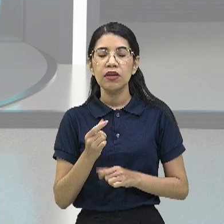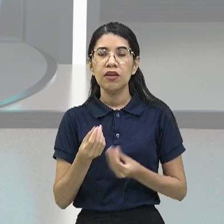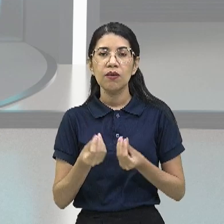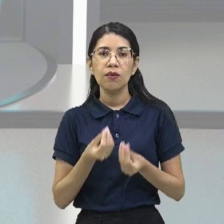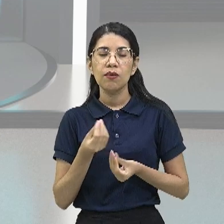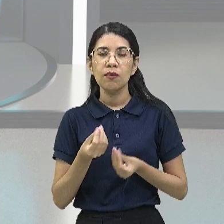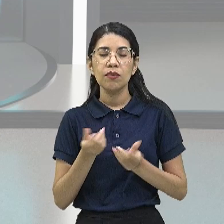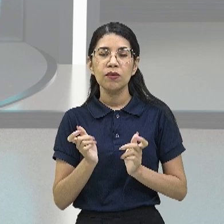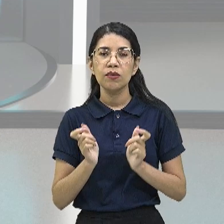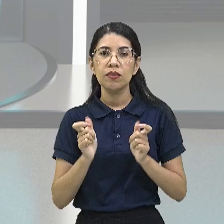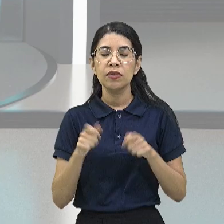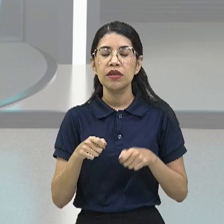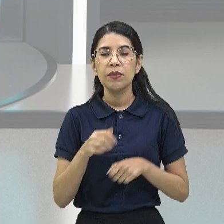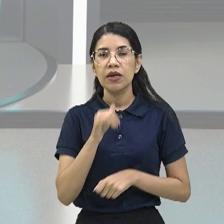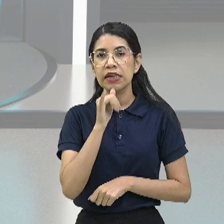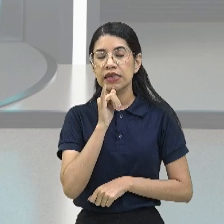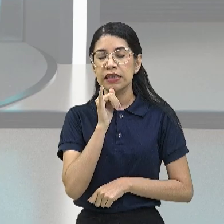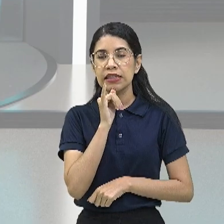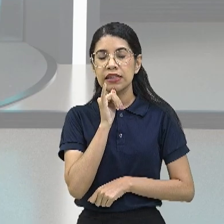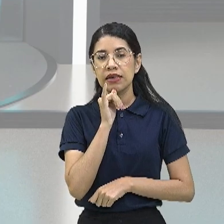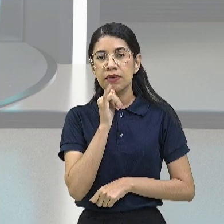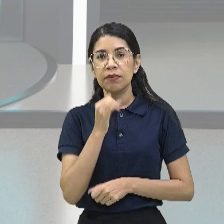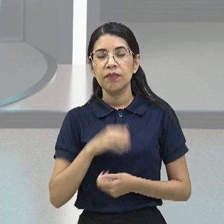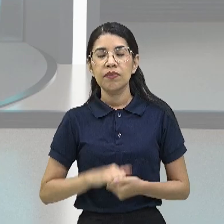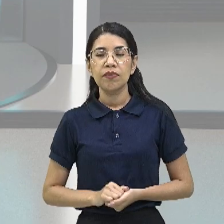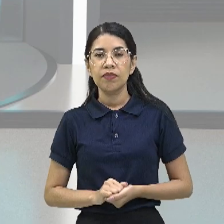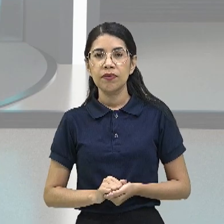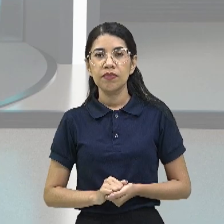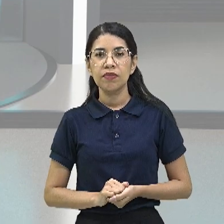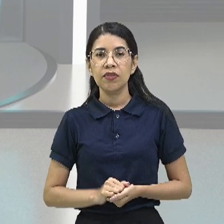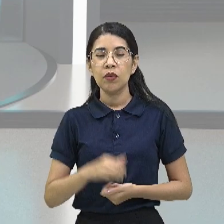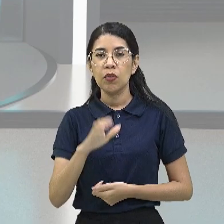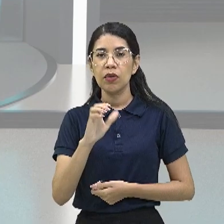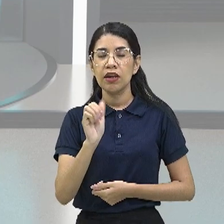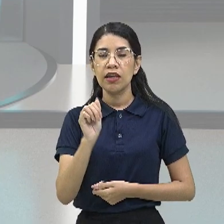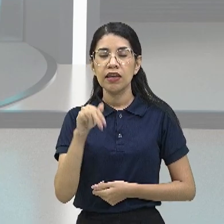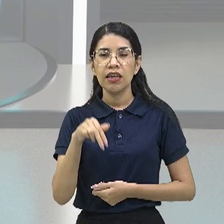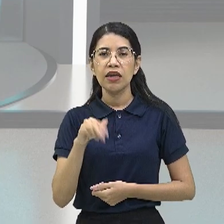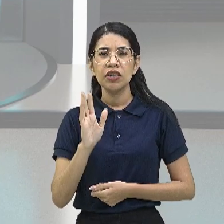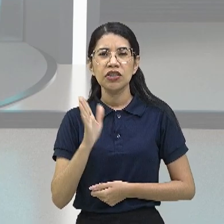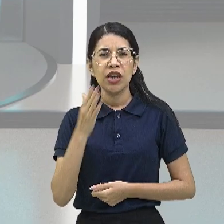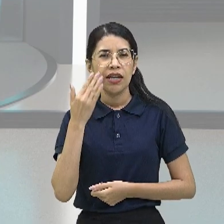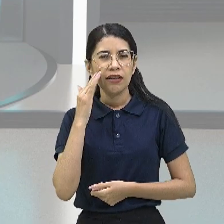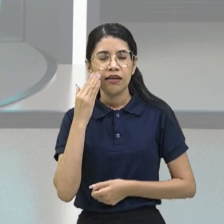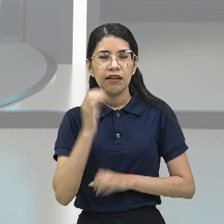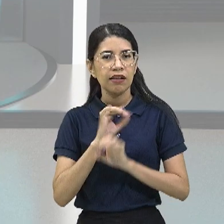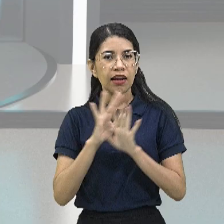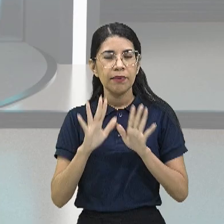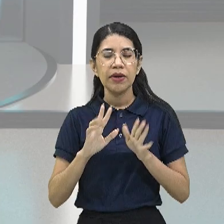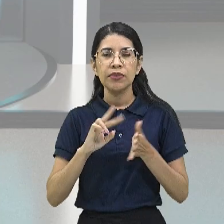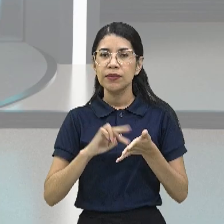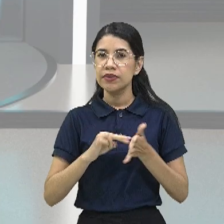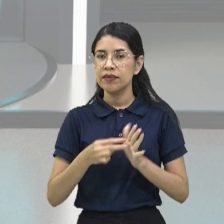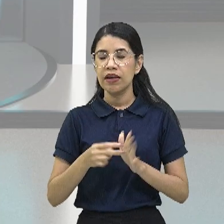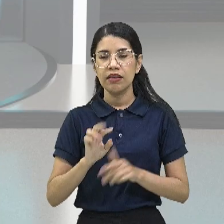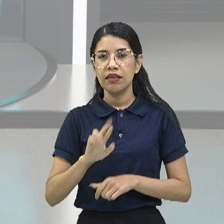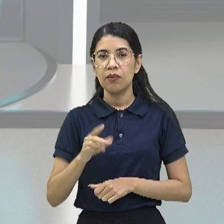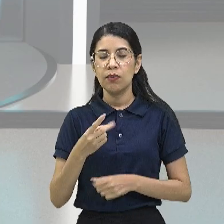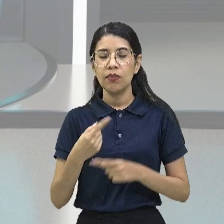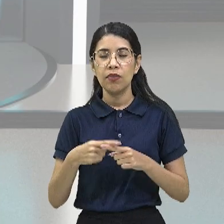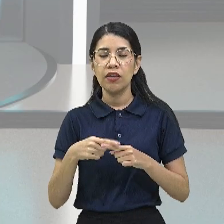como você, por exemplo, dizer can, e a pessoa entendeu o que eu estou falando, que can é um verbo modal, certo? Então, eles